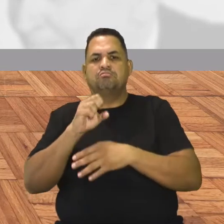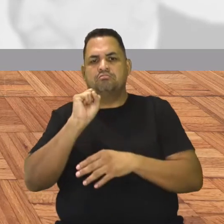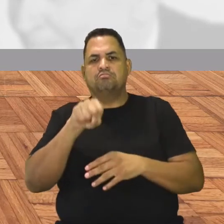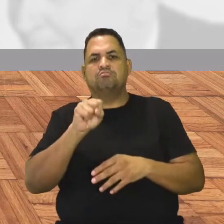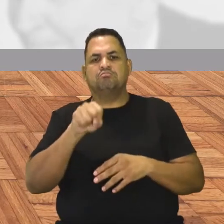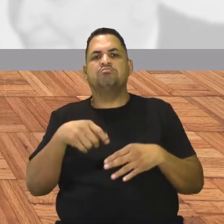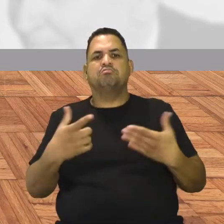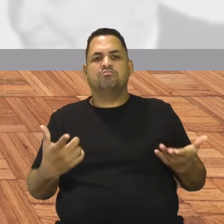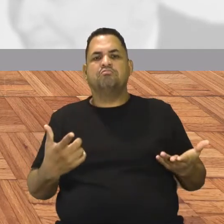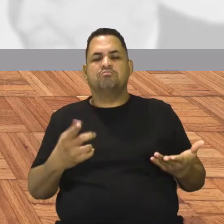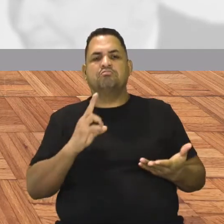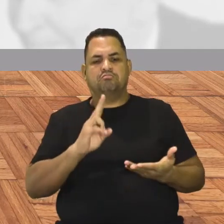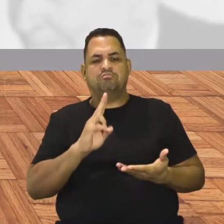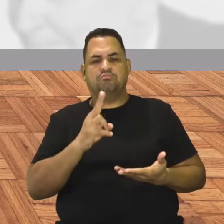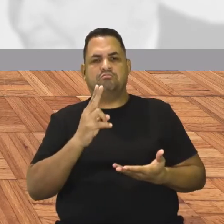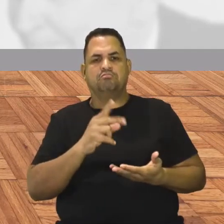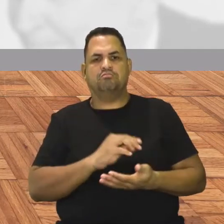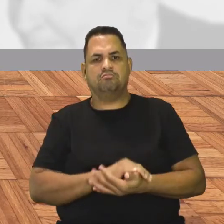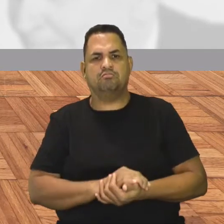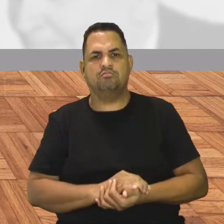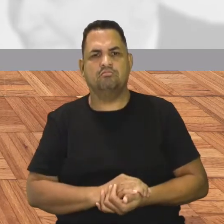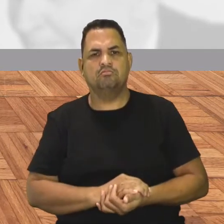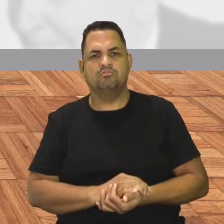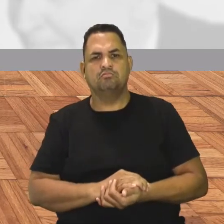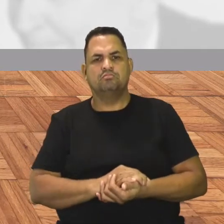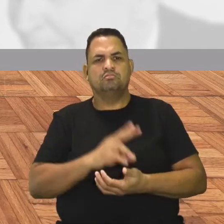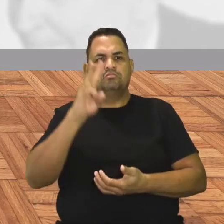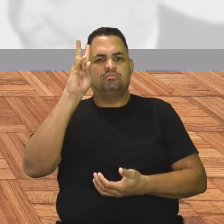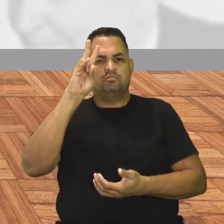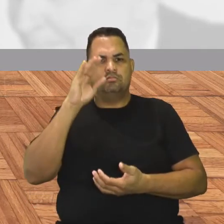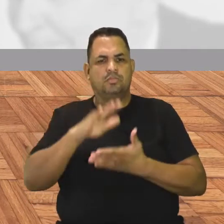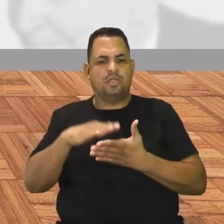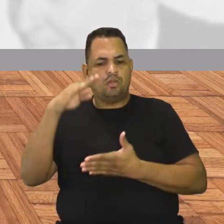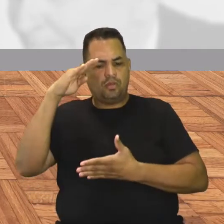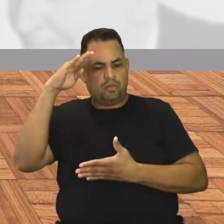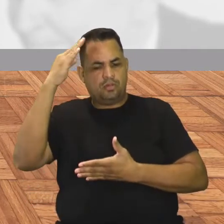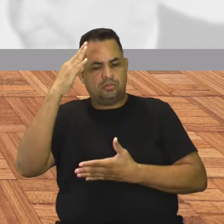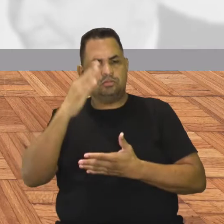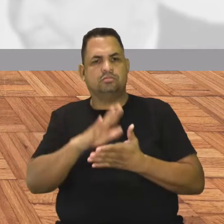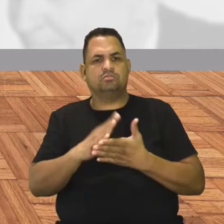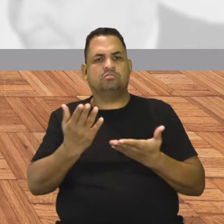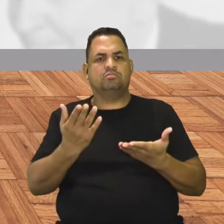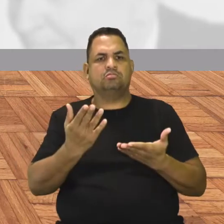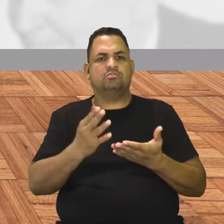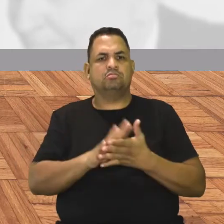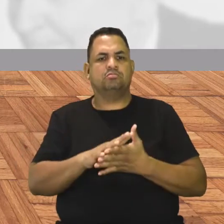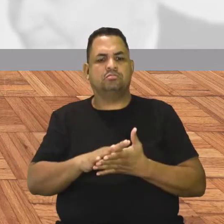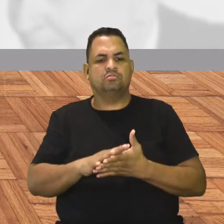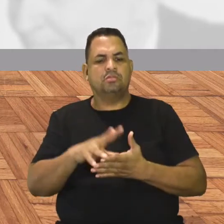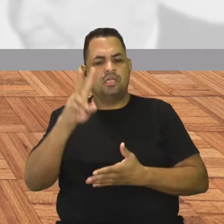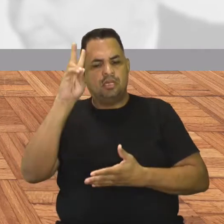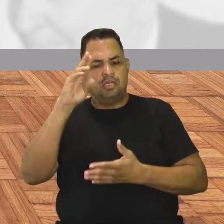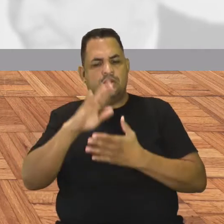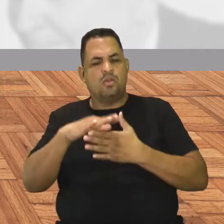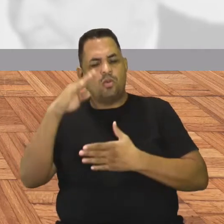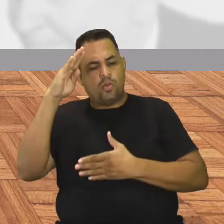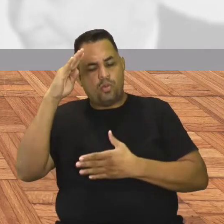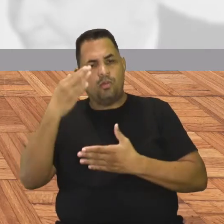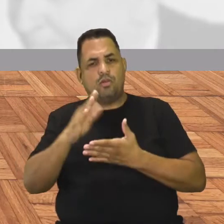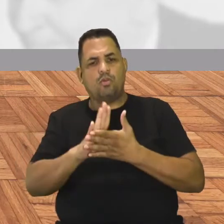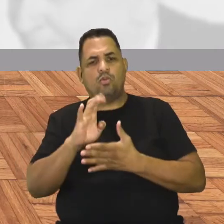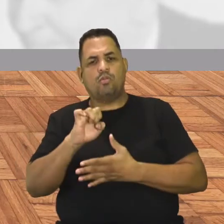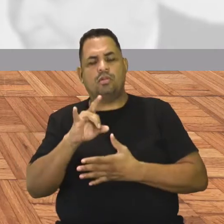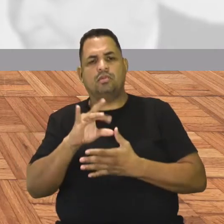Sim, permaneceu. Lembra que a Coreia do Norte permaneceu socialista? Lembra que Cuba permaneceu